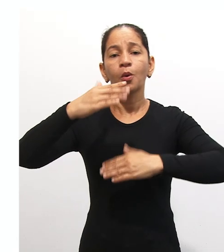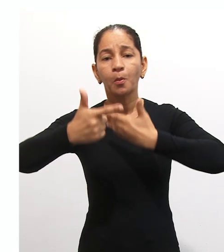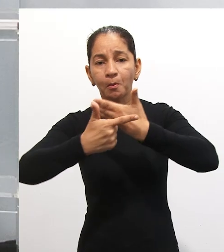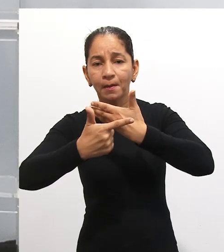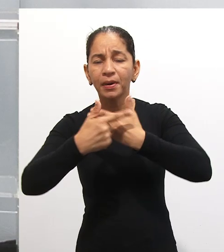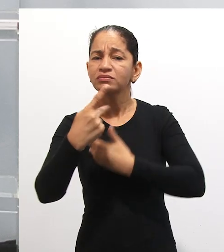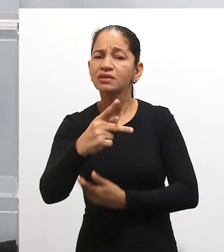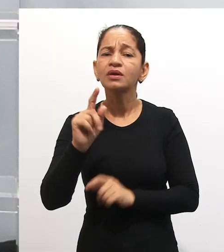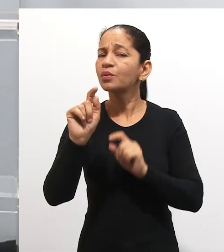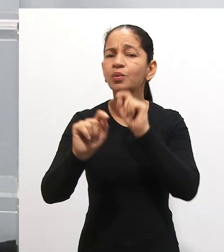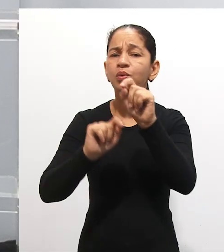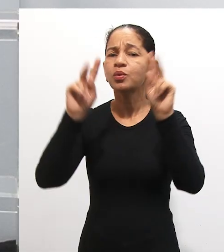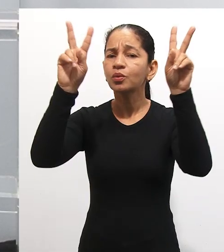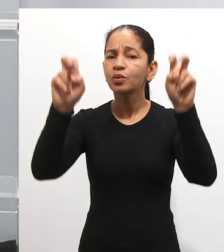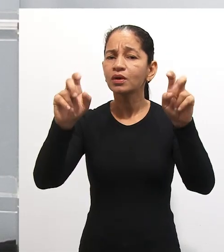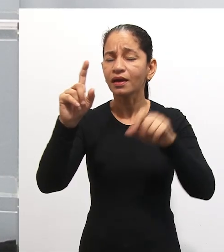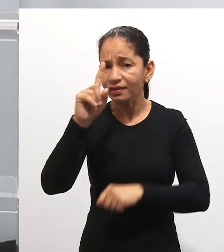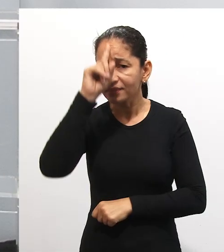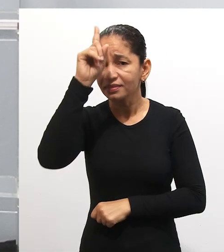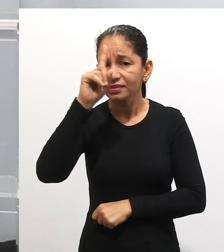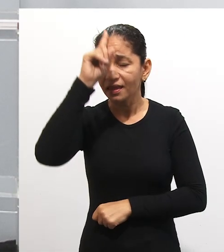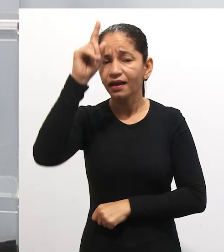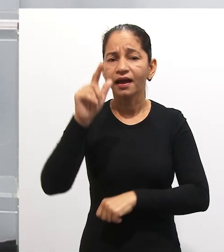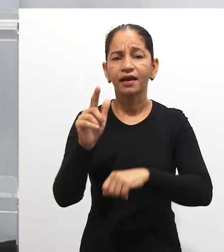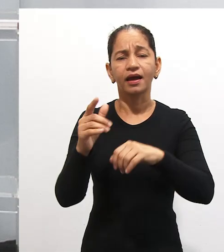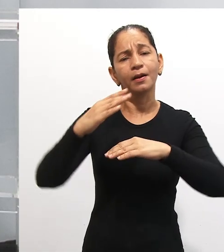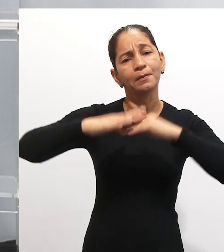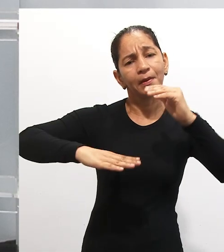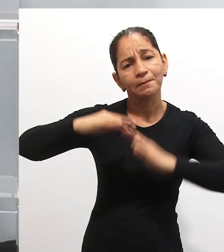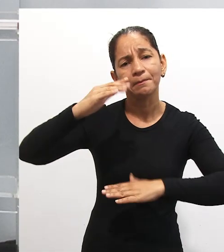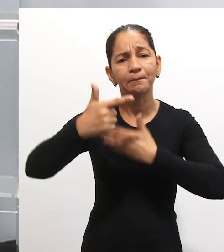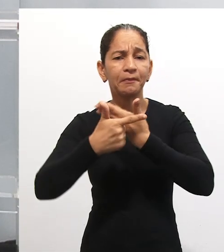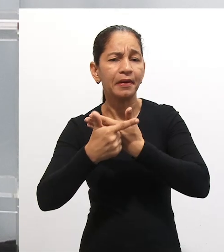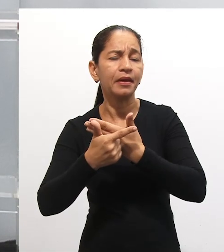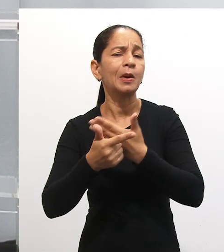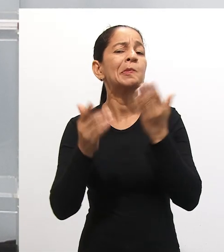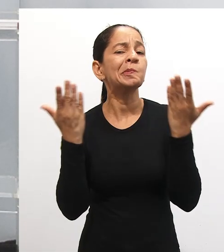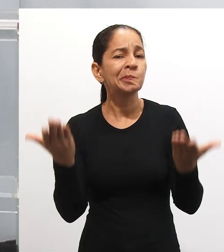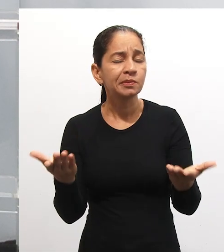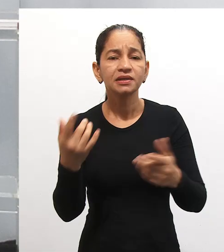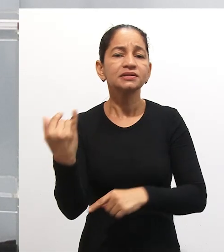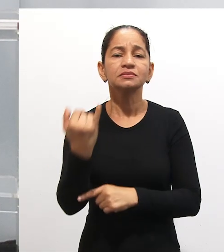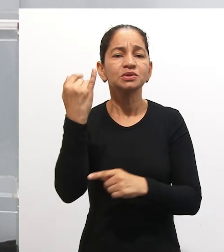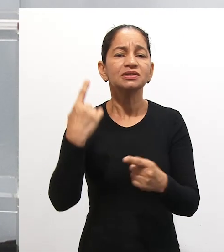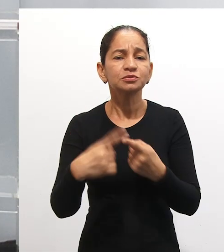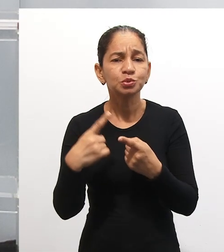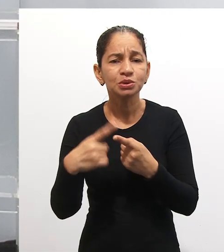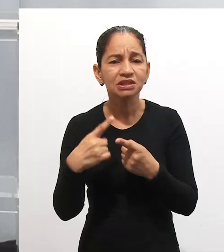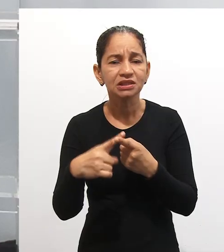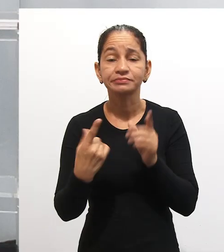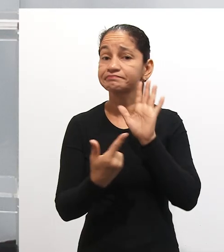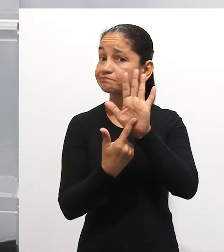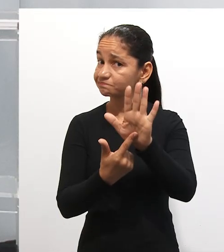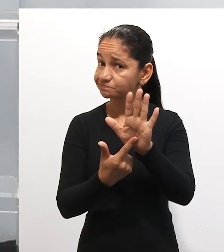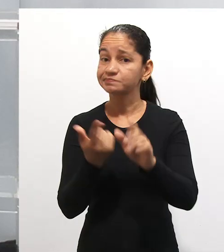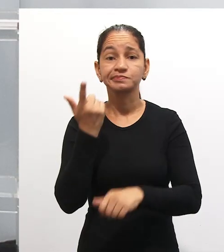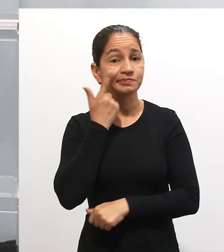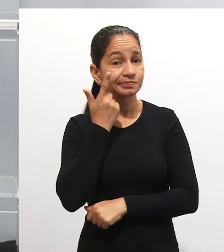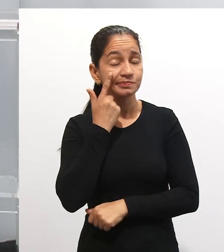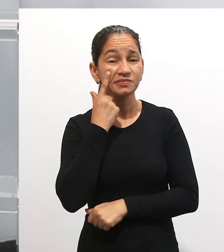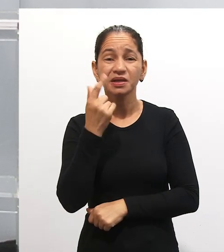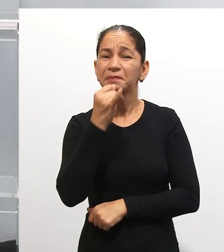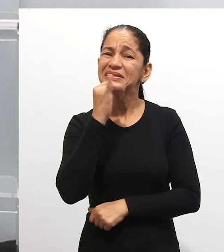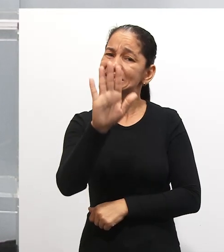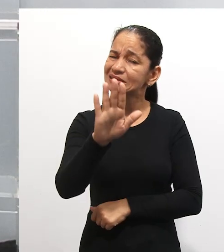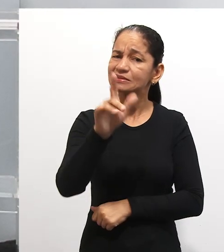a gente fala muito na ideia do contador gerencial. E ele sim é muito importante. Mas não veja ele